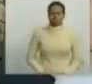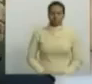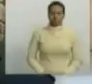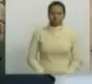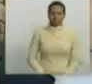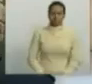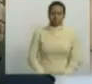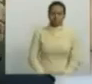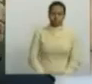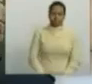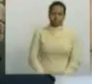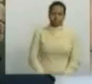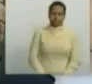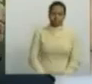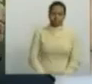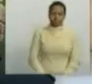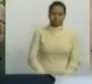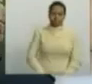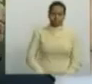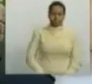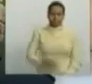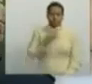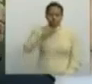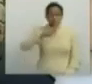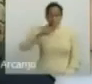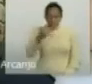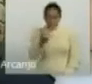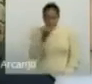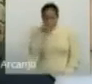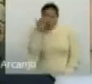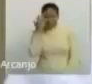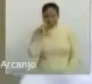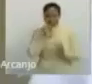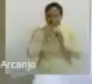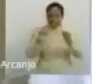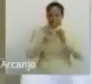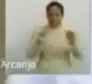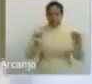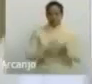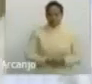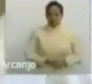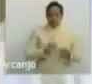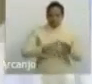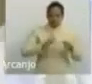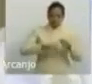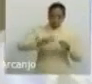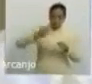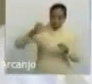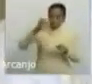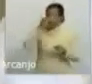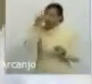É bom quando tem alguém que fala, né? Porque o outro fala e eu me escondo,